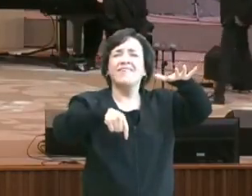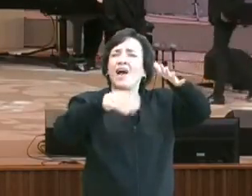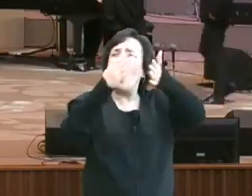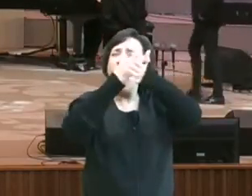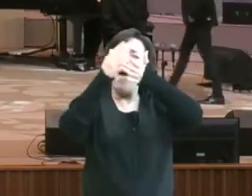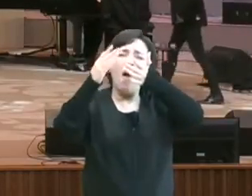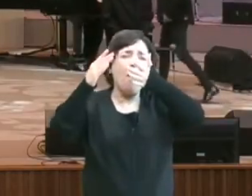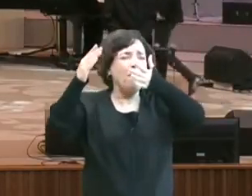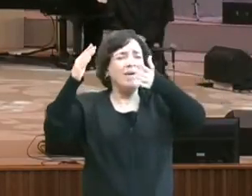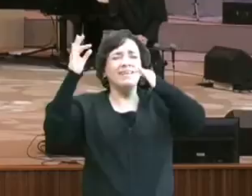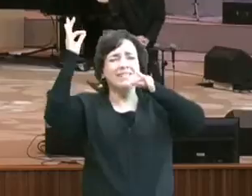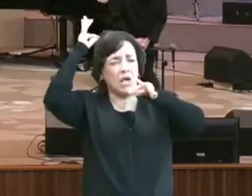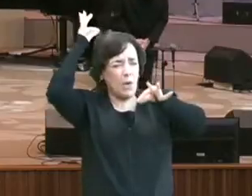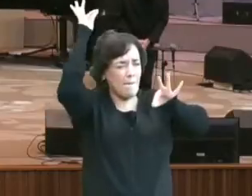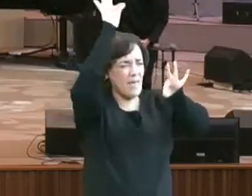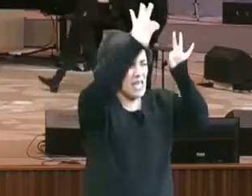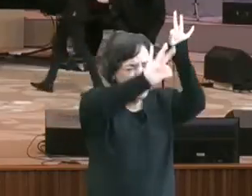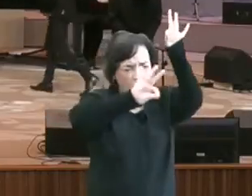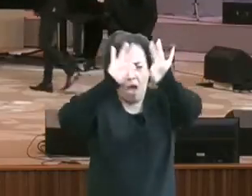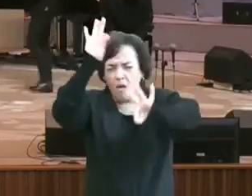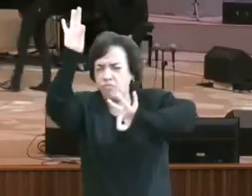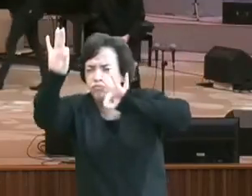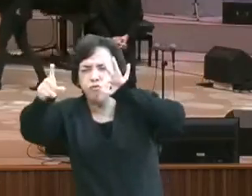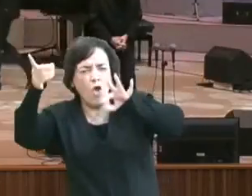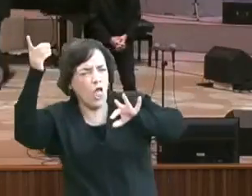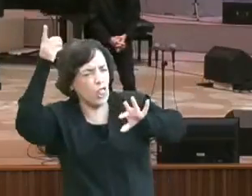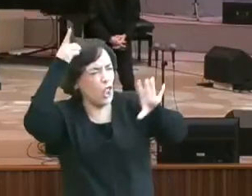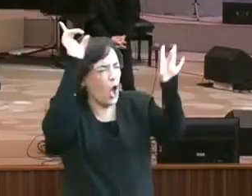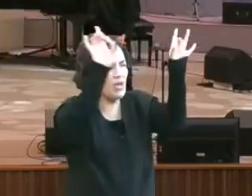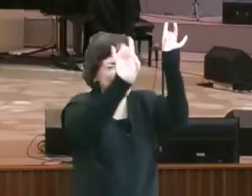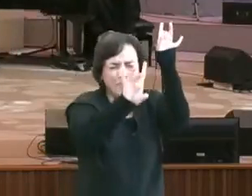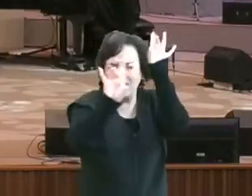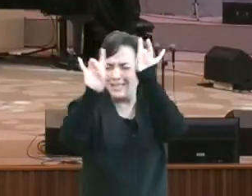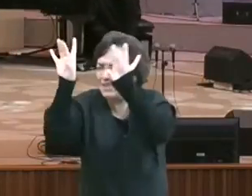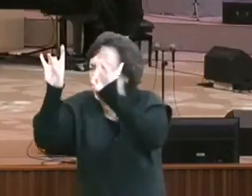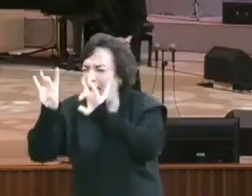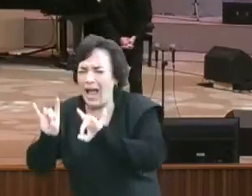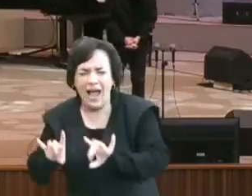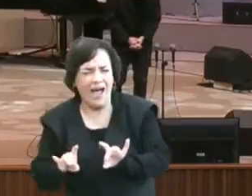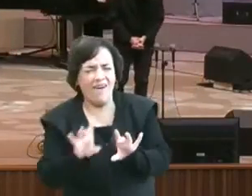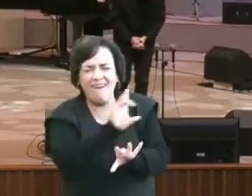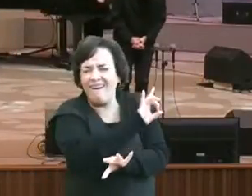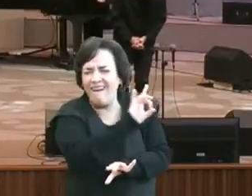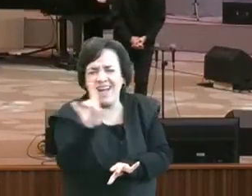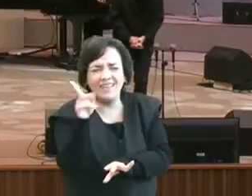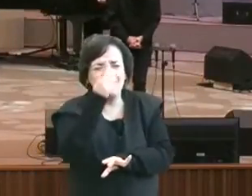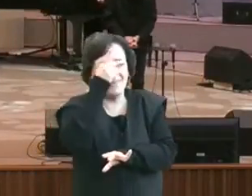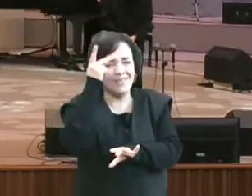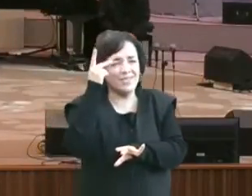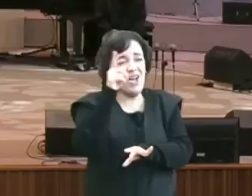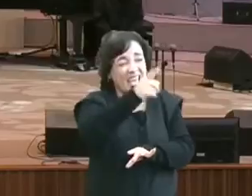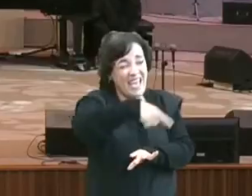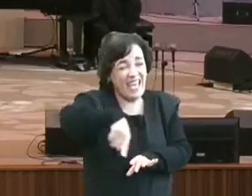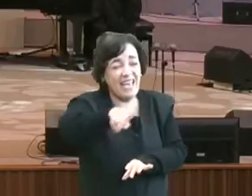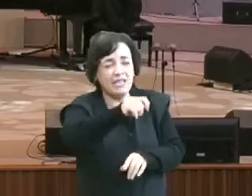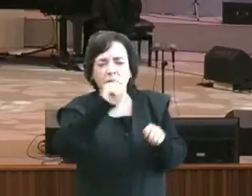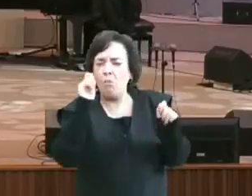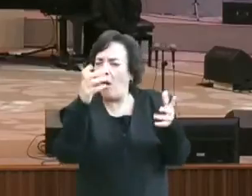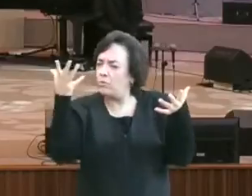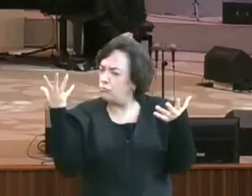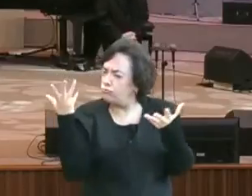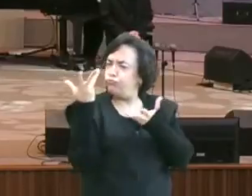Começa a derramar capacidades especiais sobre os teus filhos agora. Que eles possam ser excelentes. Que não